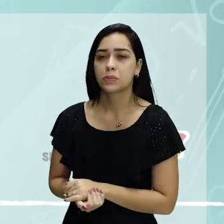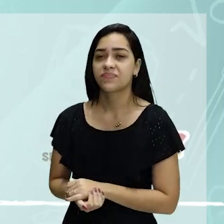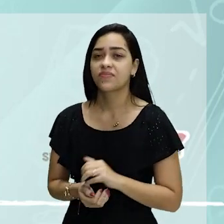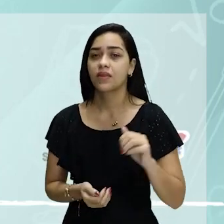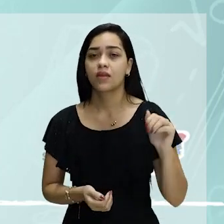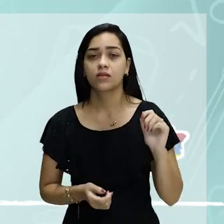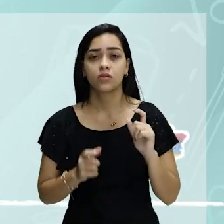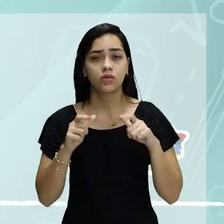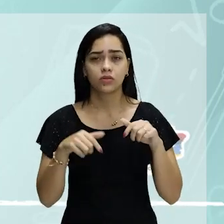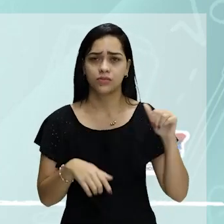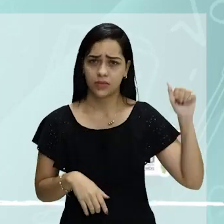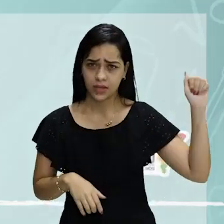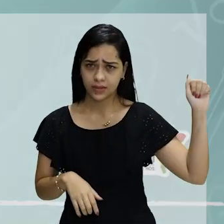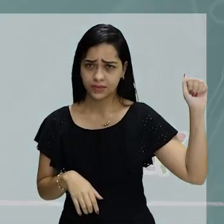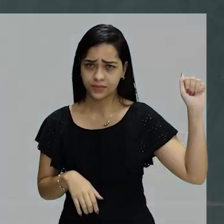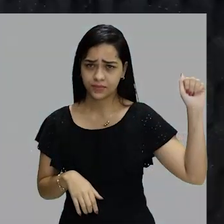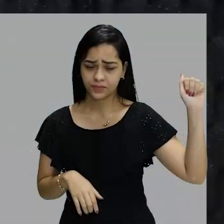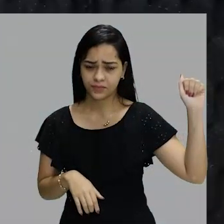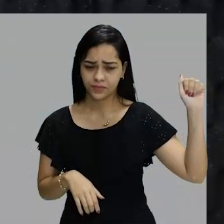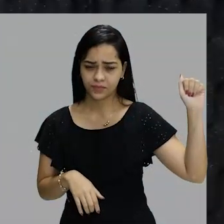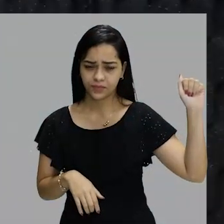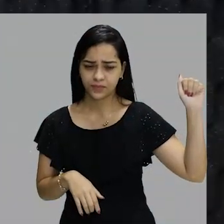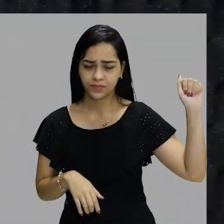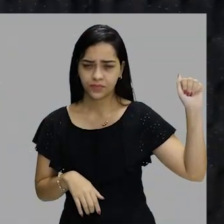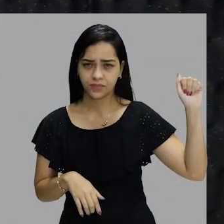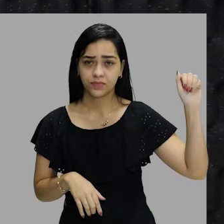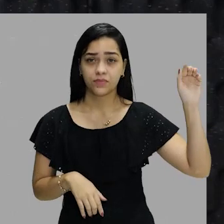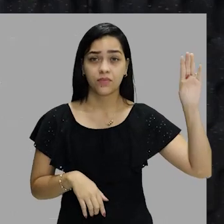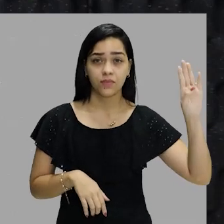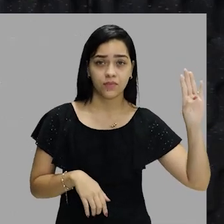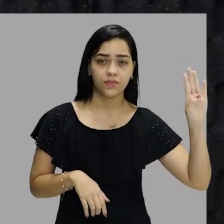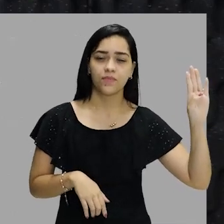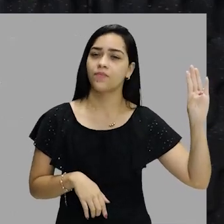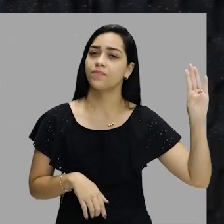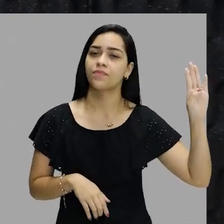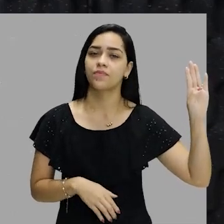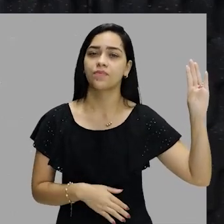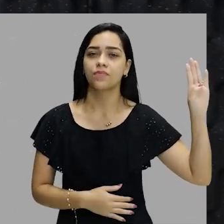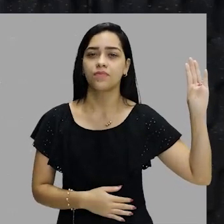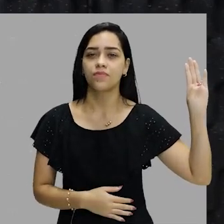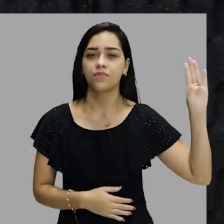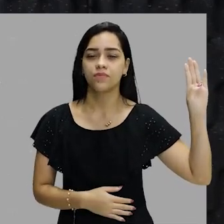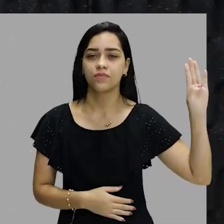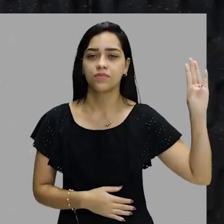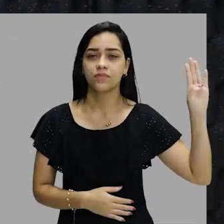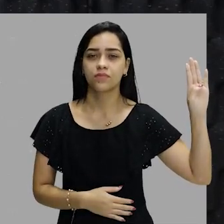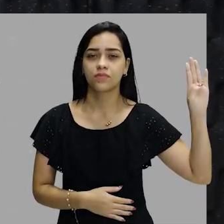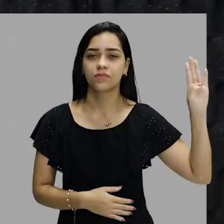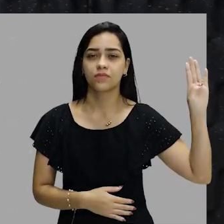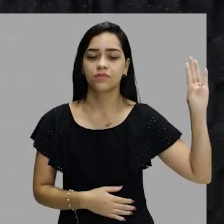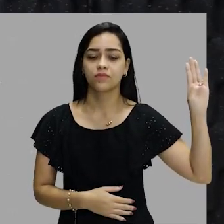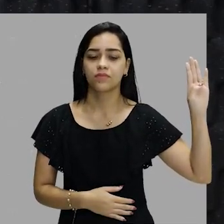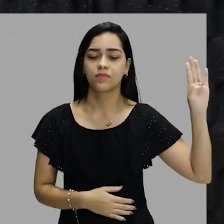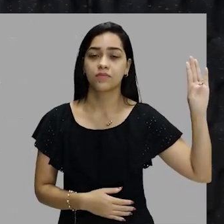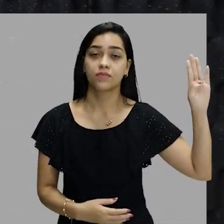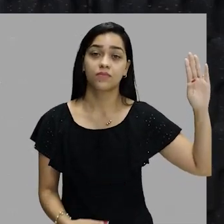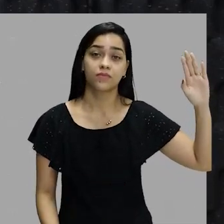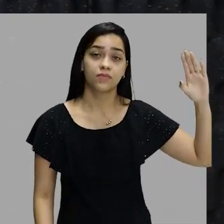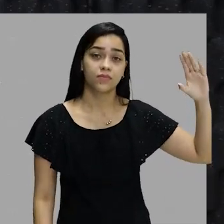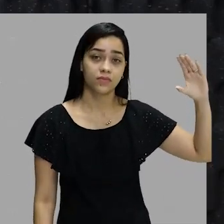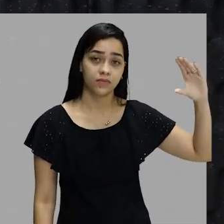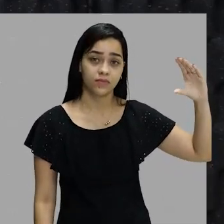tem um apelo? Minha terra tem palmeiras? Letra B. Que tais eu não encontro eu